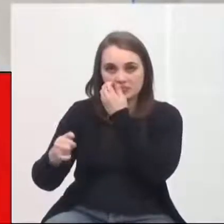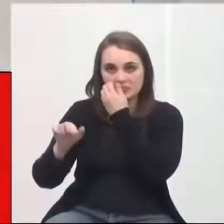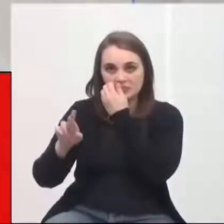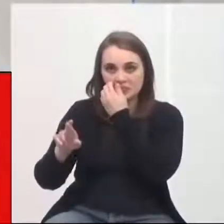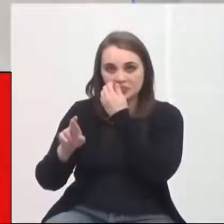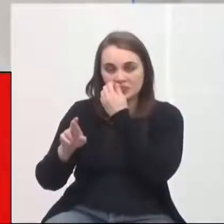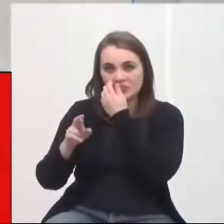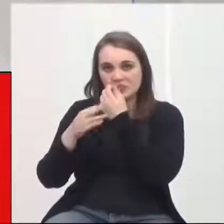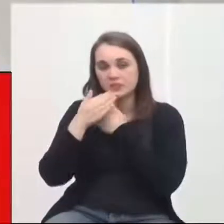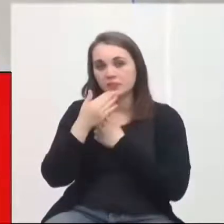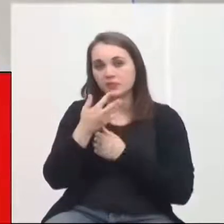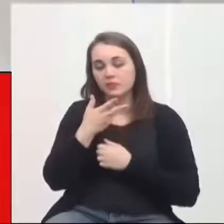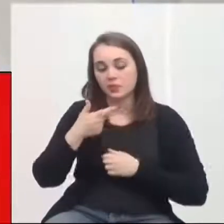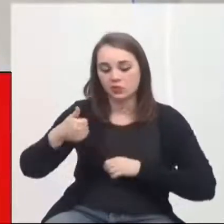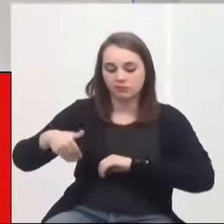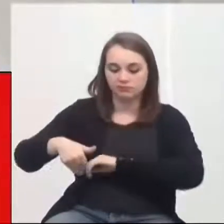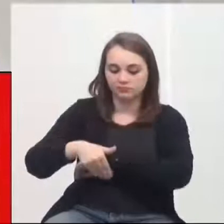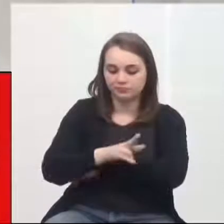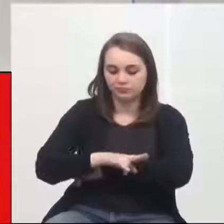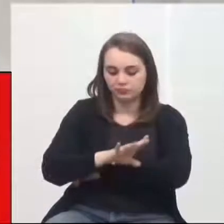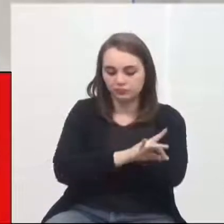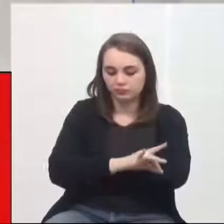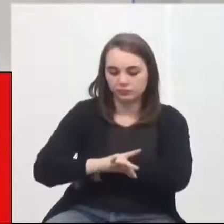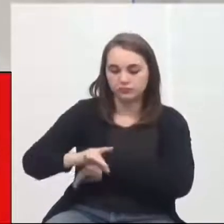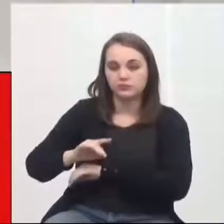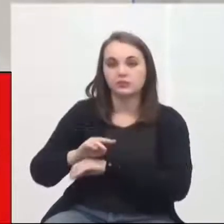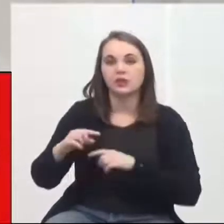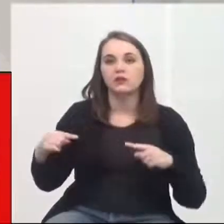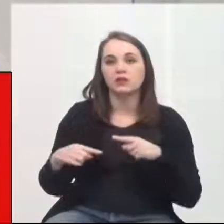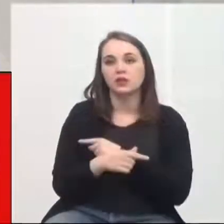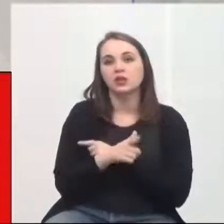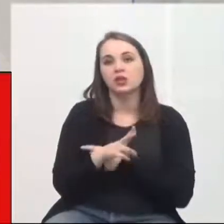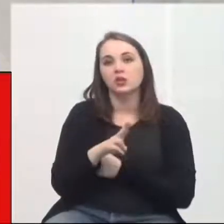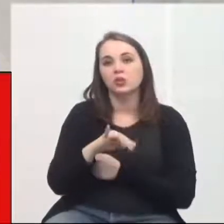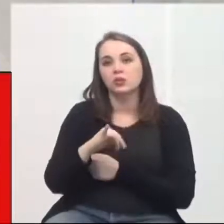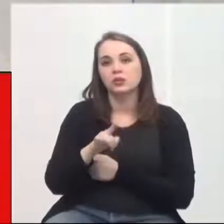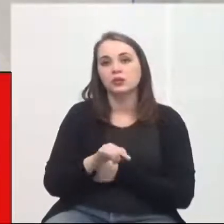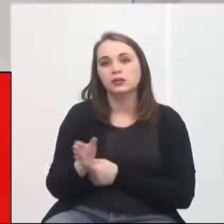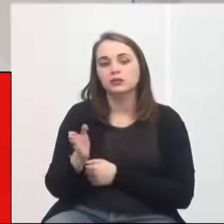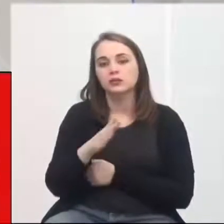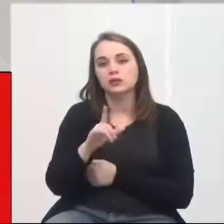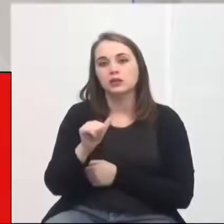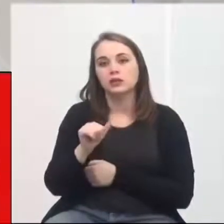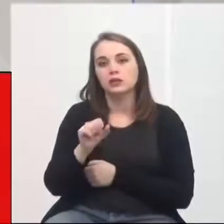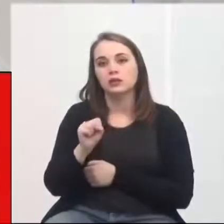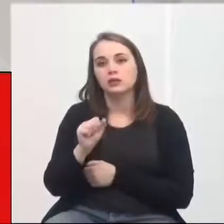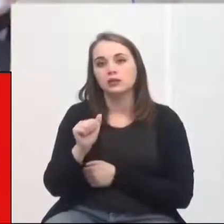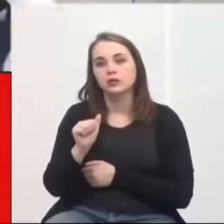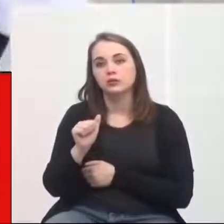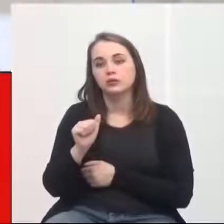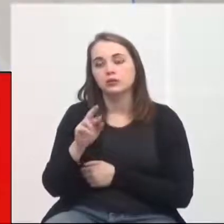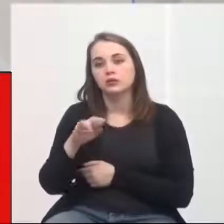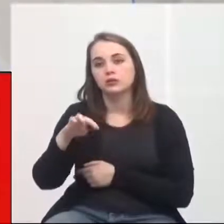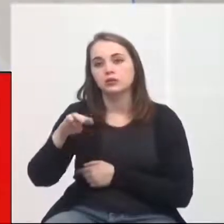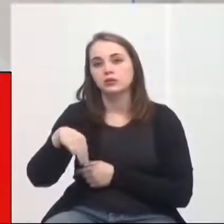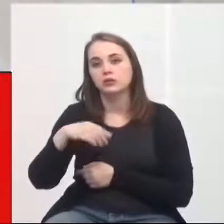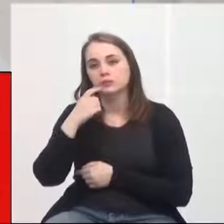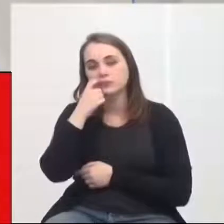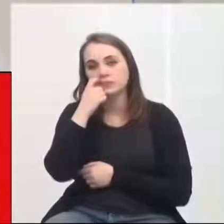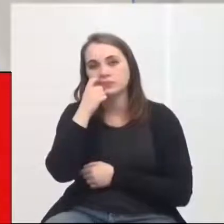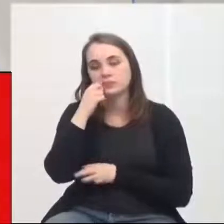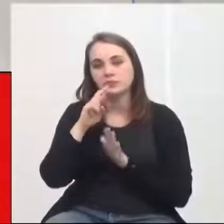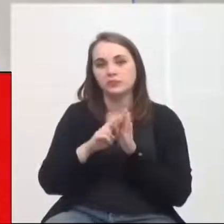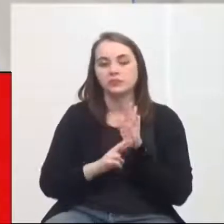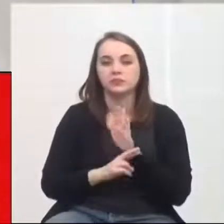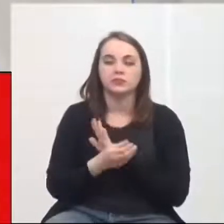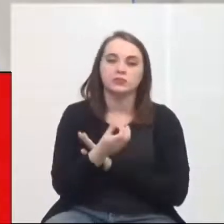Alexandre, restauração da pavimentação asfáltica na Avenida Luiz Lazarim, próximo à Floresta Agro Shop, bairro Floresta.